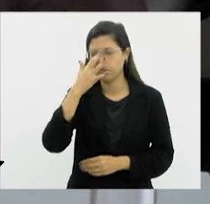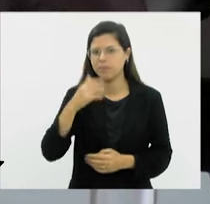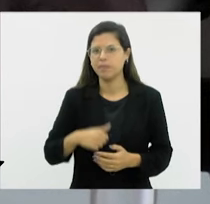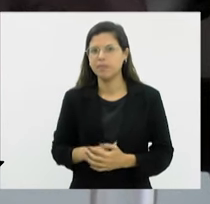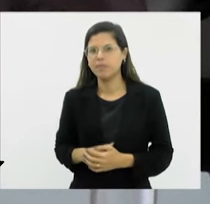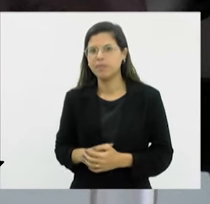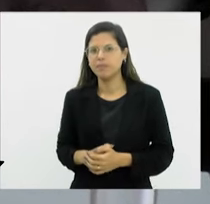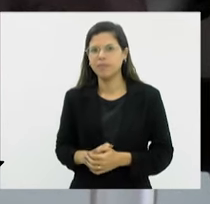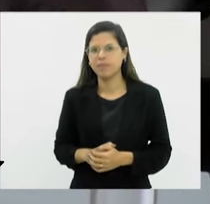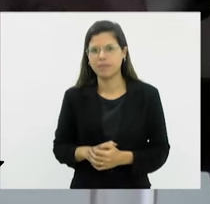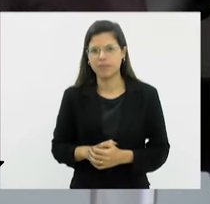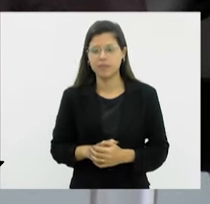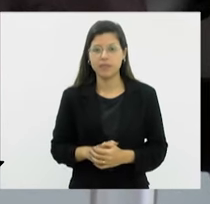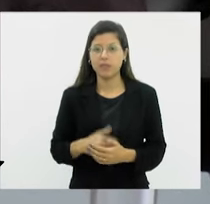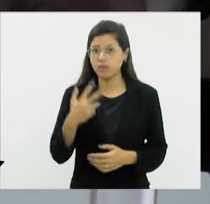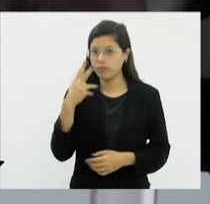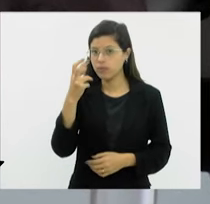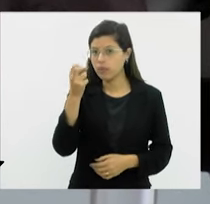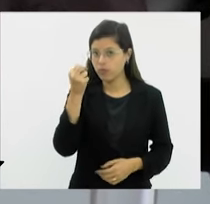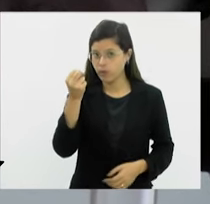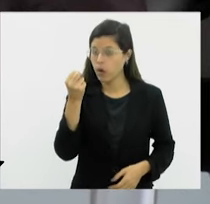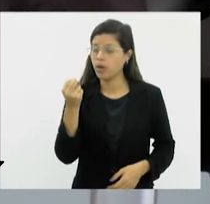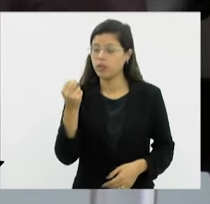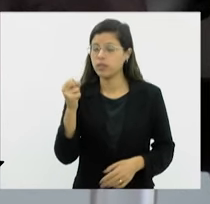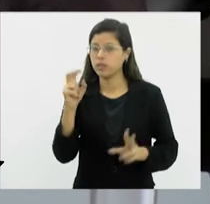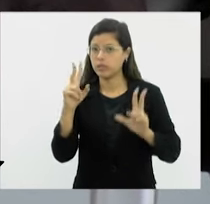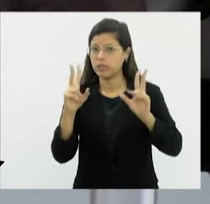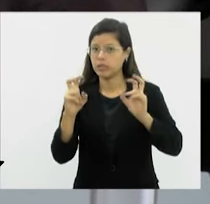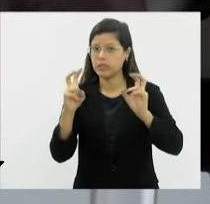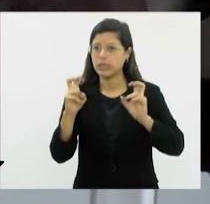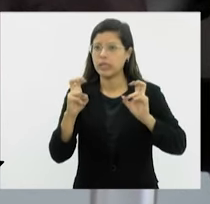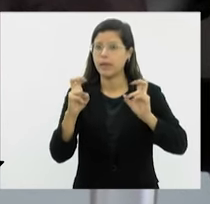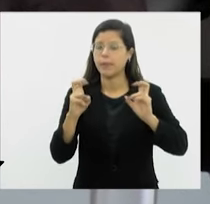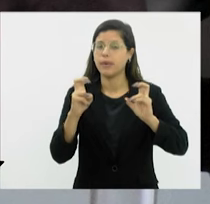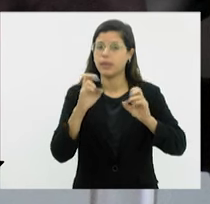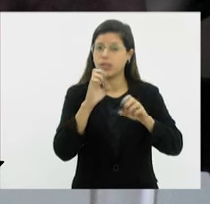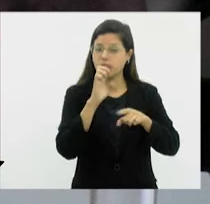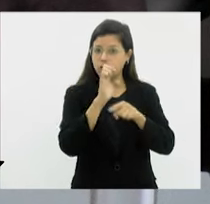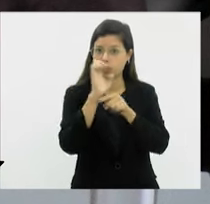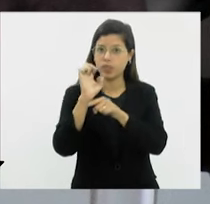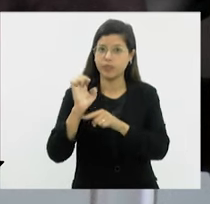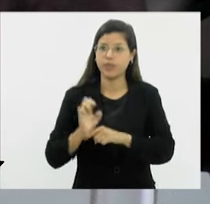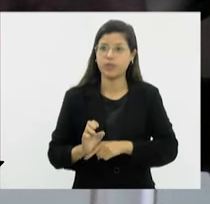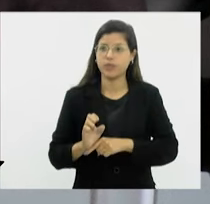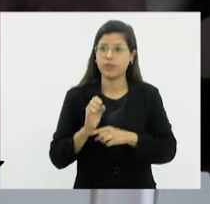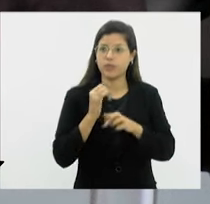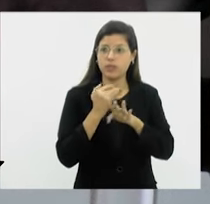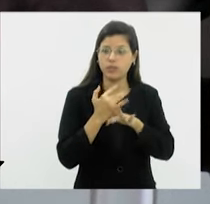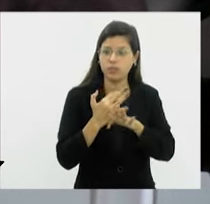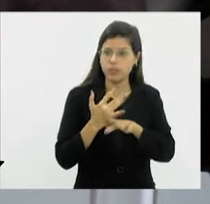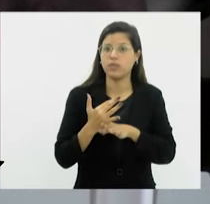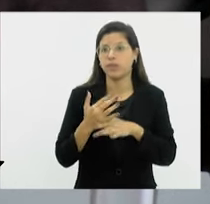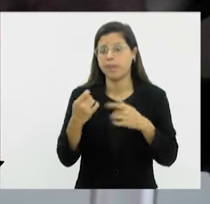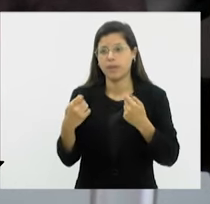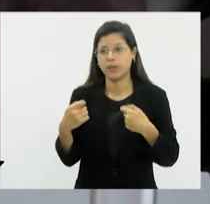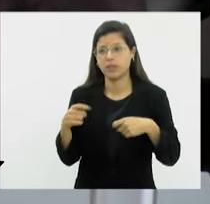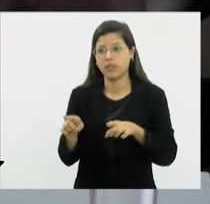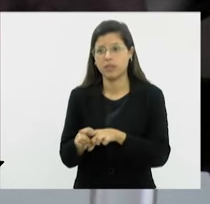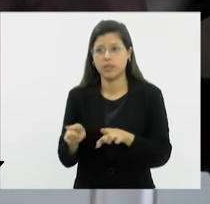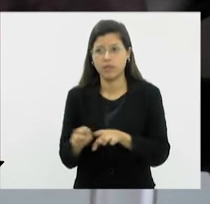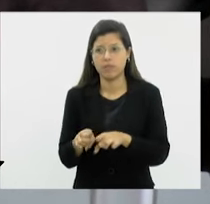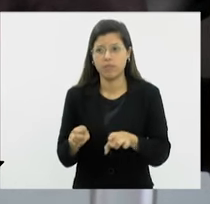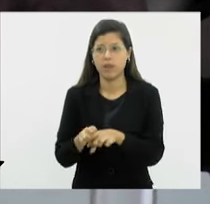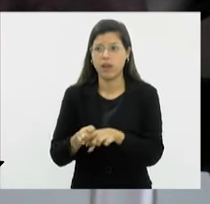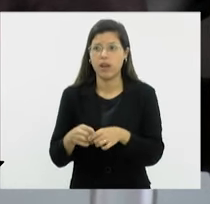muito, muito forte, e que os estados e municípios ficam sempre a ver navios. Agora está todo